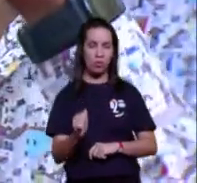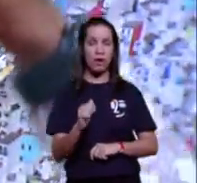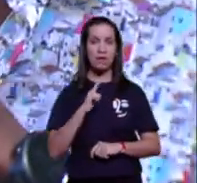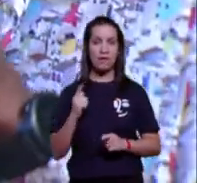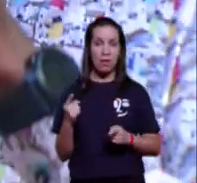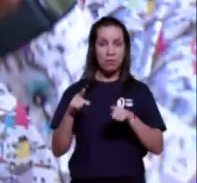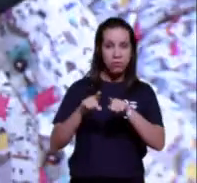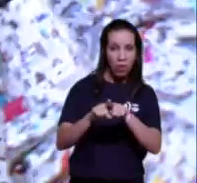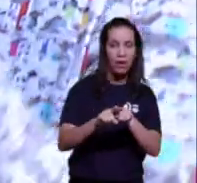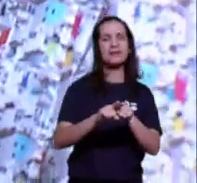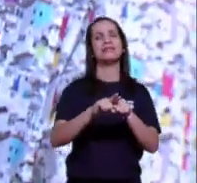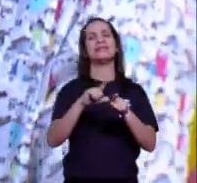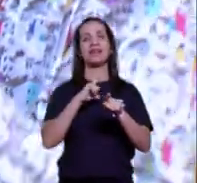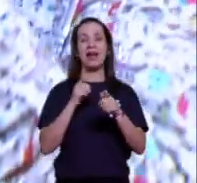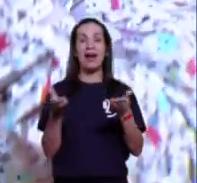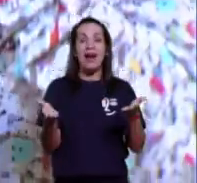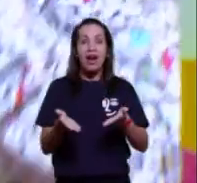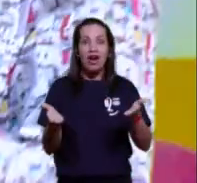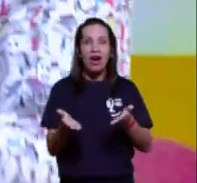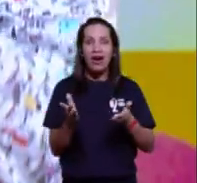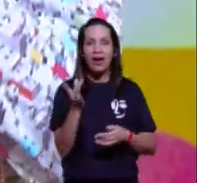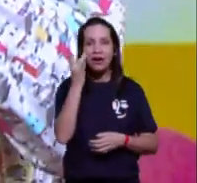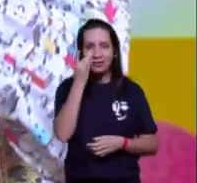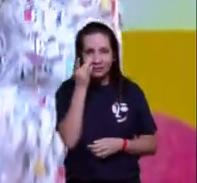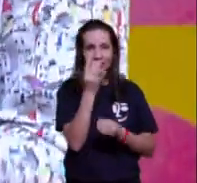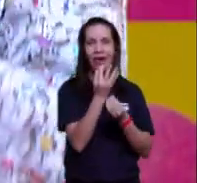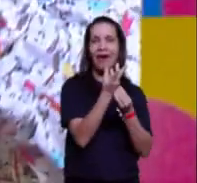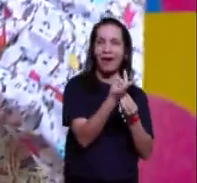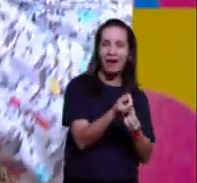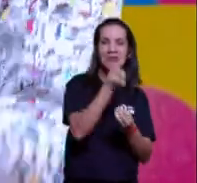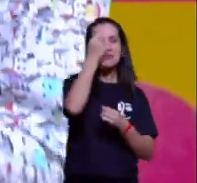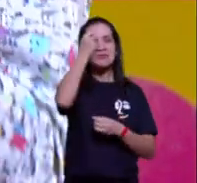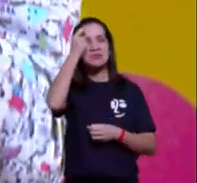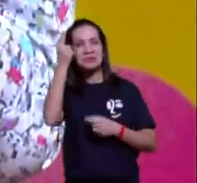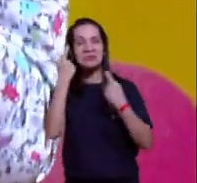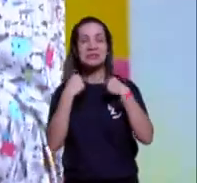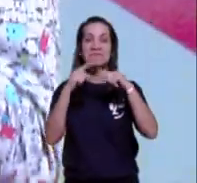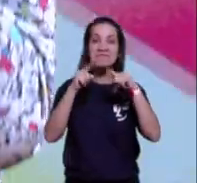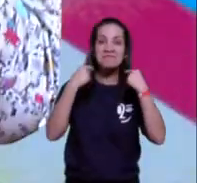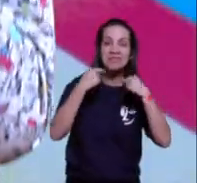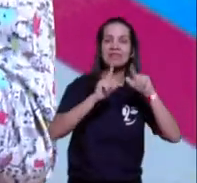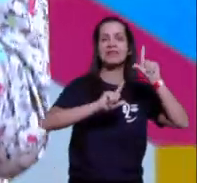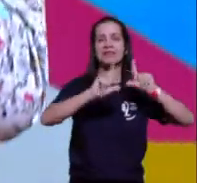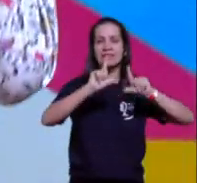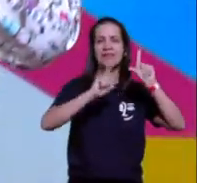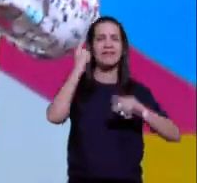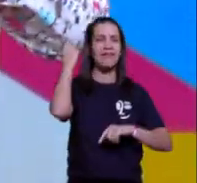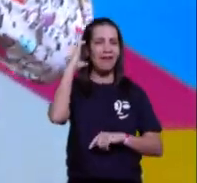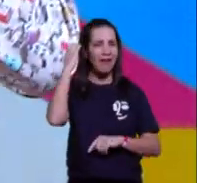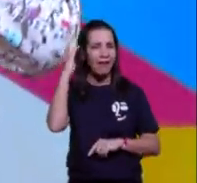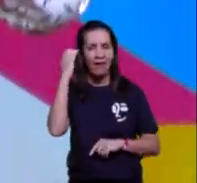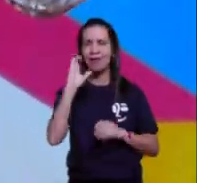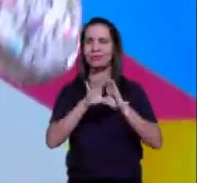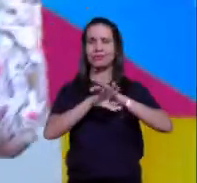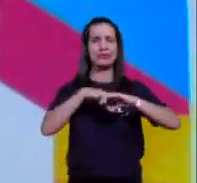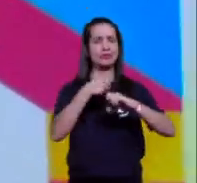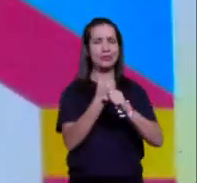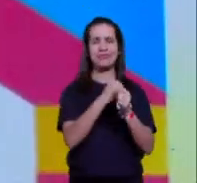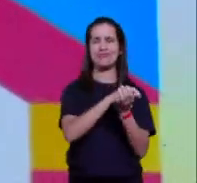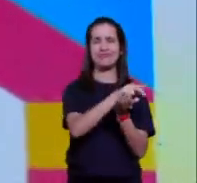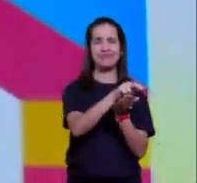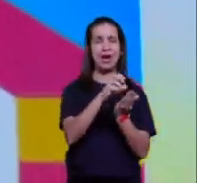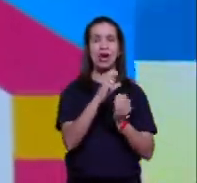essa maratona ao vivo de arte, cultura, música, pela TV, pela rádio, pelos YouTubes da